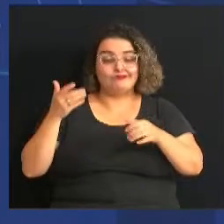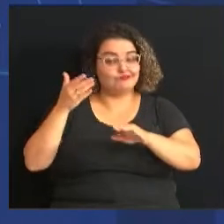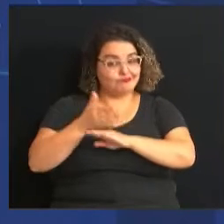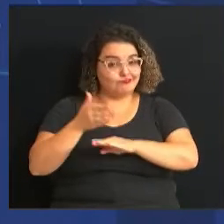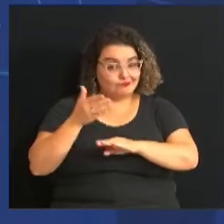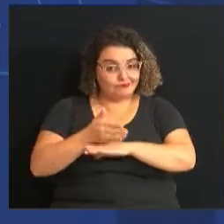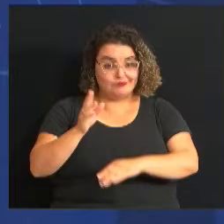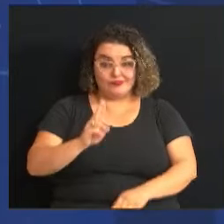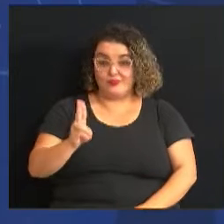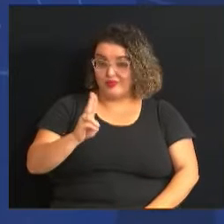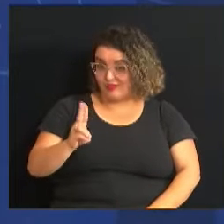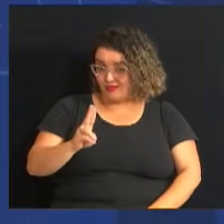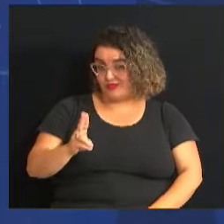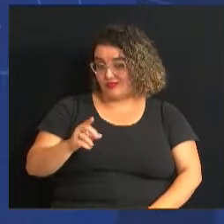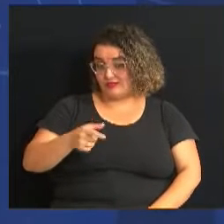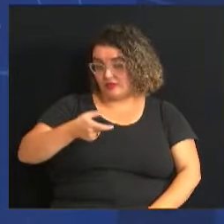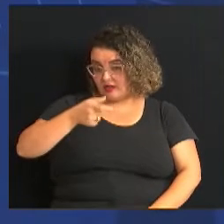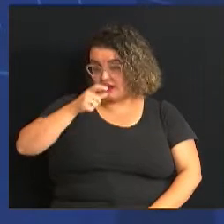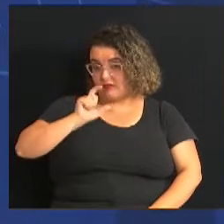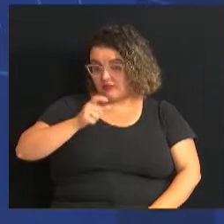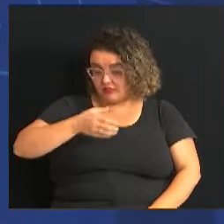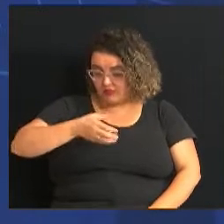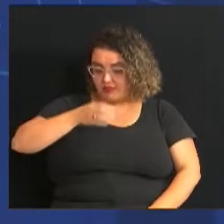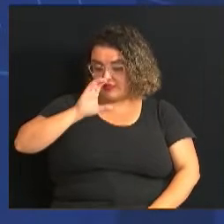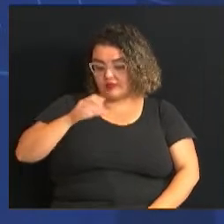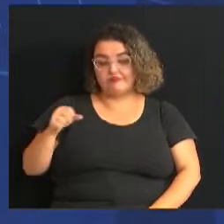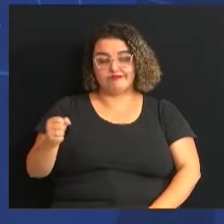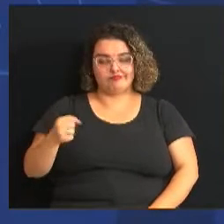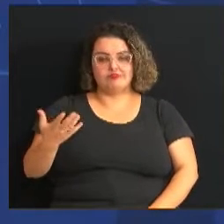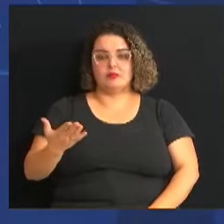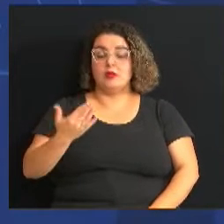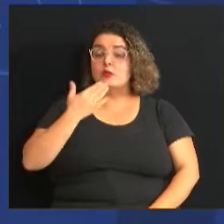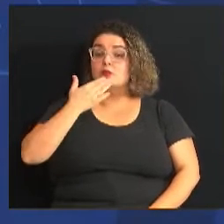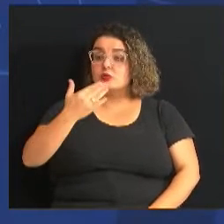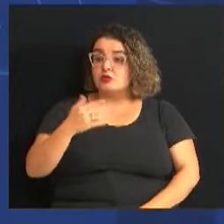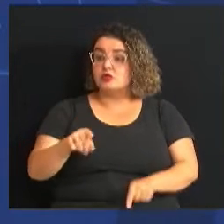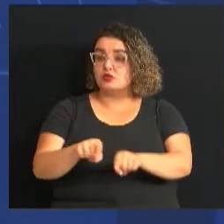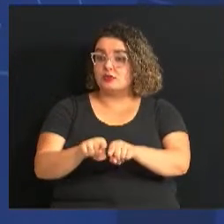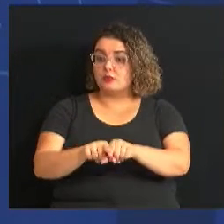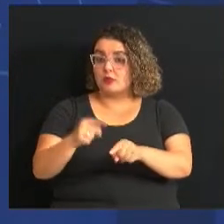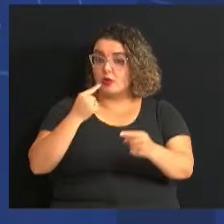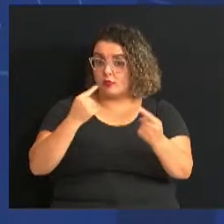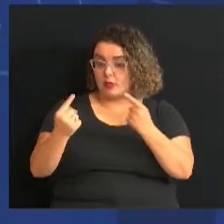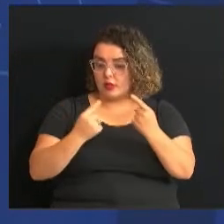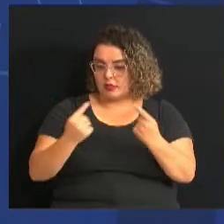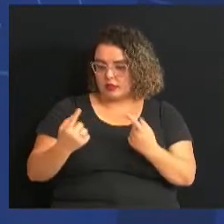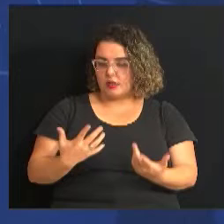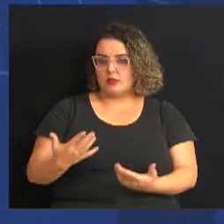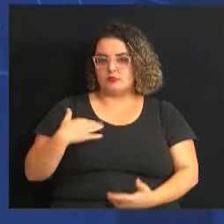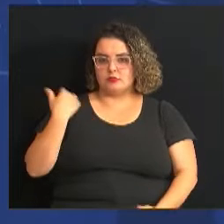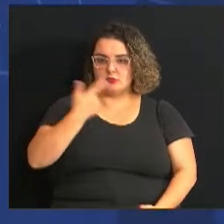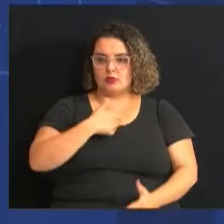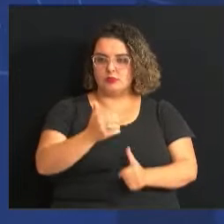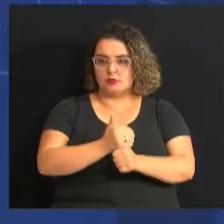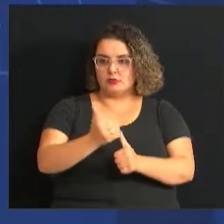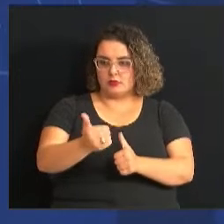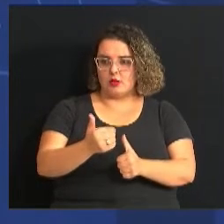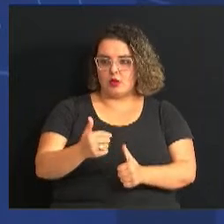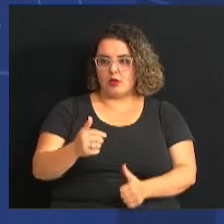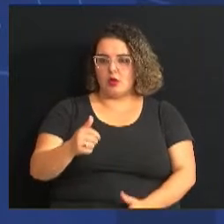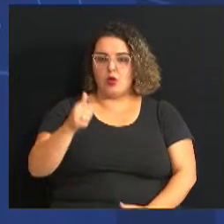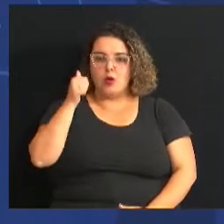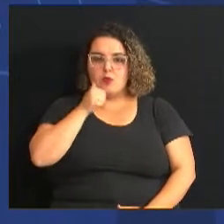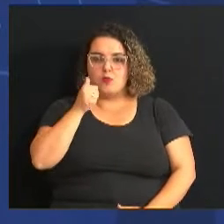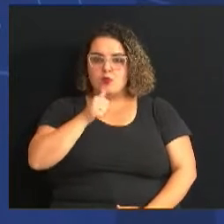dessa substância, e muitos acabaram desenvolvendo e pedindo ajuda também ao nosso mandato. Mulheres no tráfico, o número